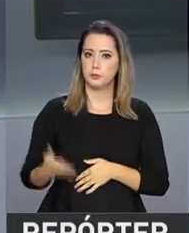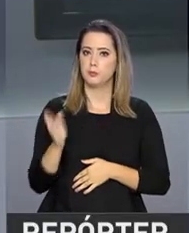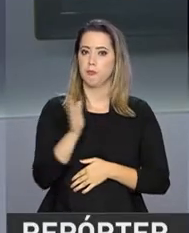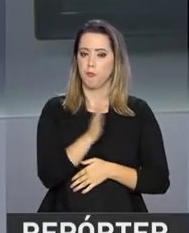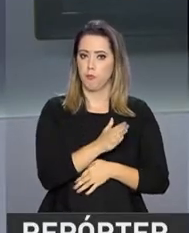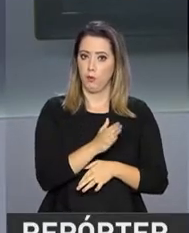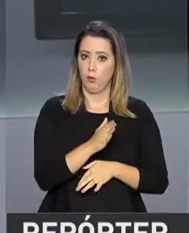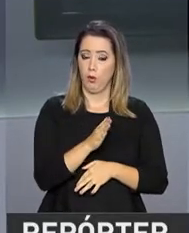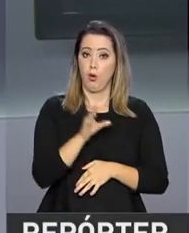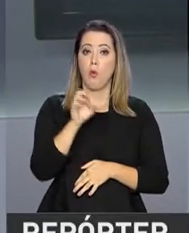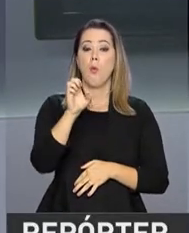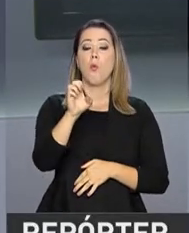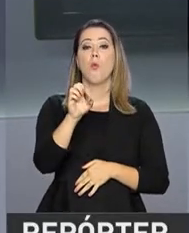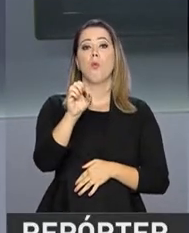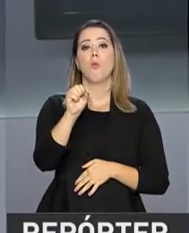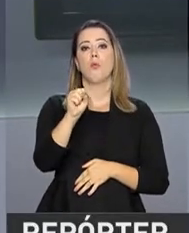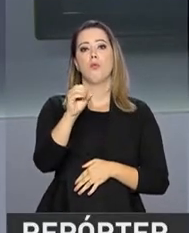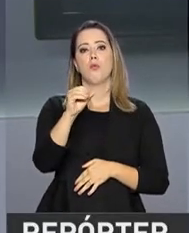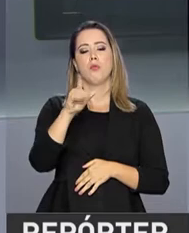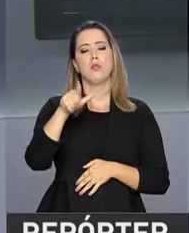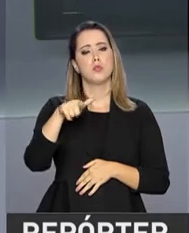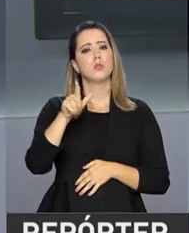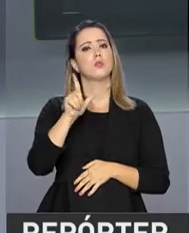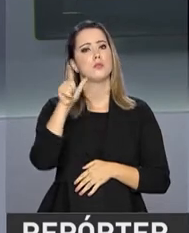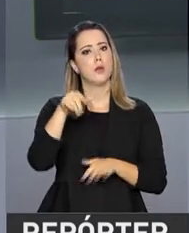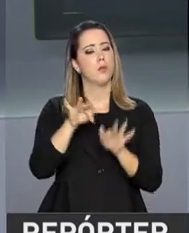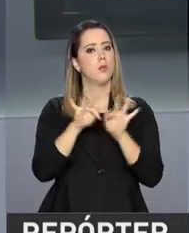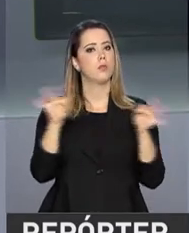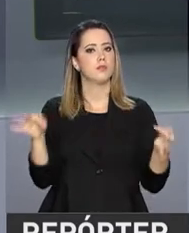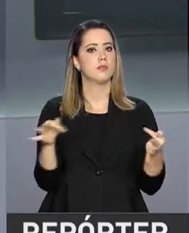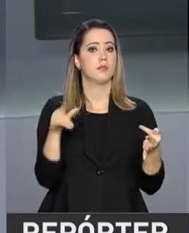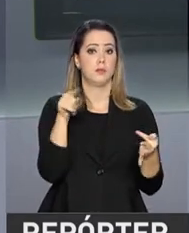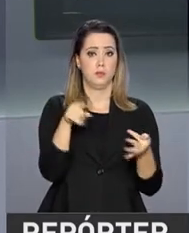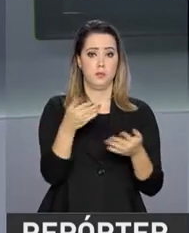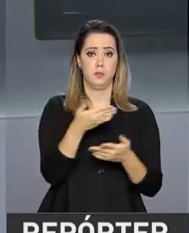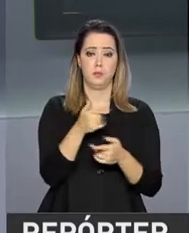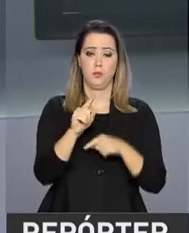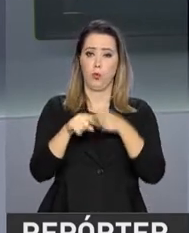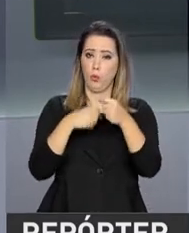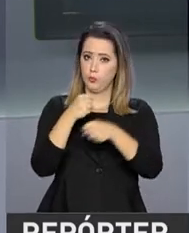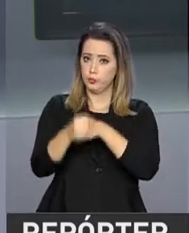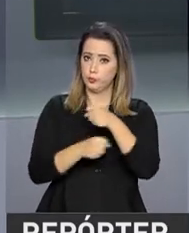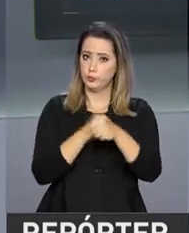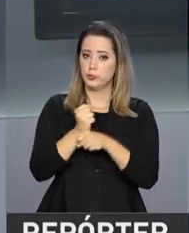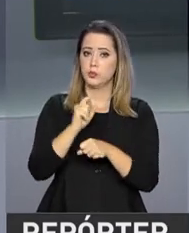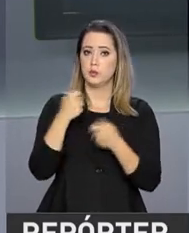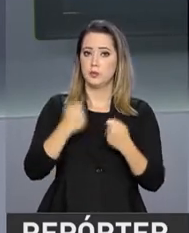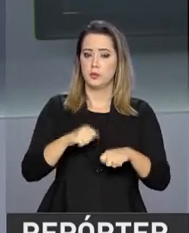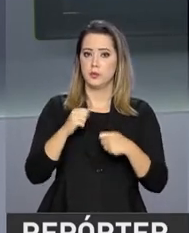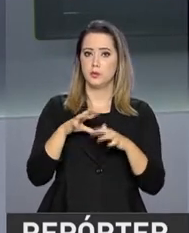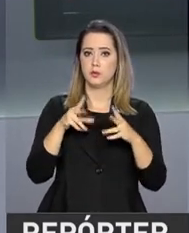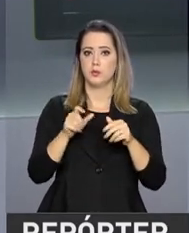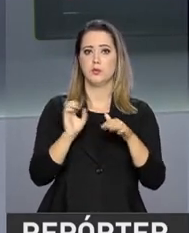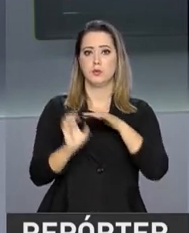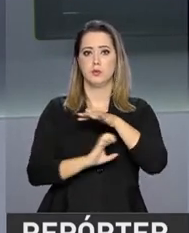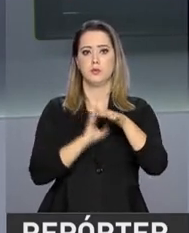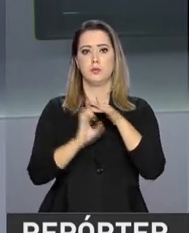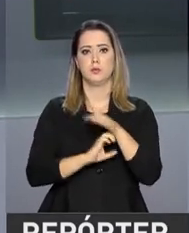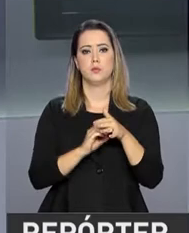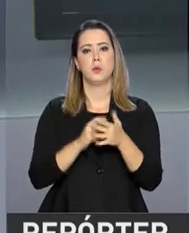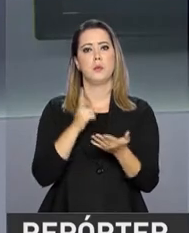desses sistemas criados para simplificar os processos públicos a partir do ano que vem ele passa a ser obrigatório para todas as empresas